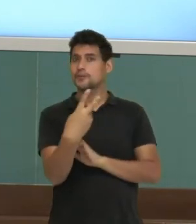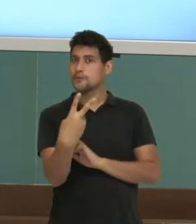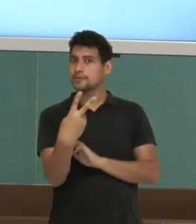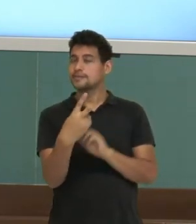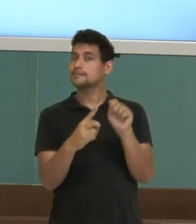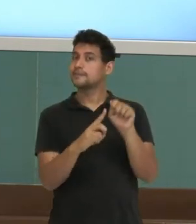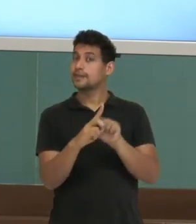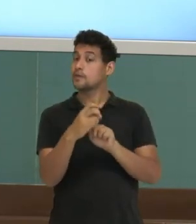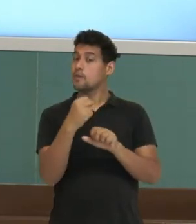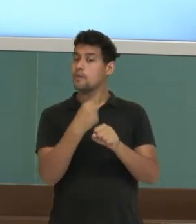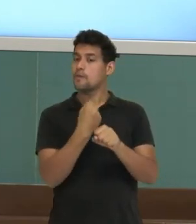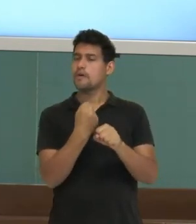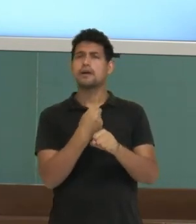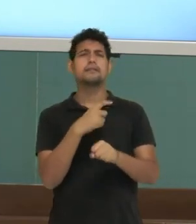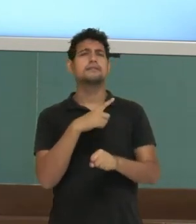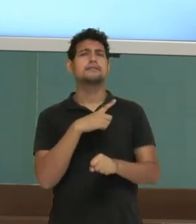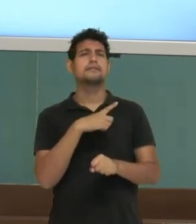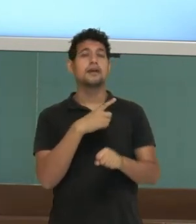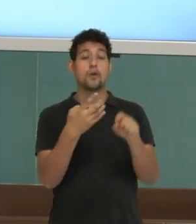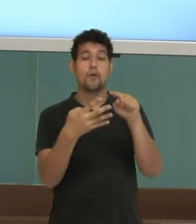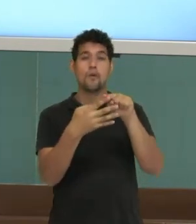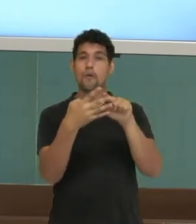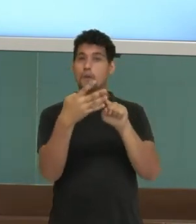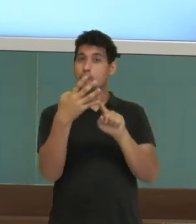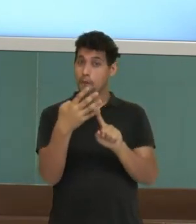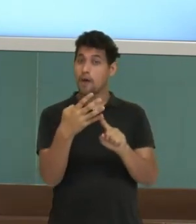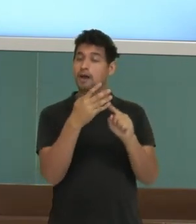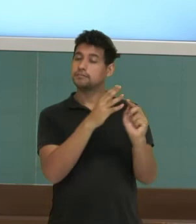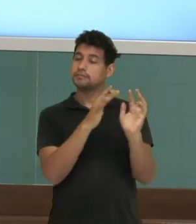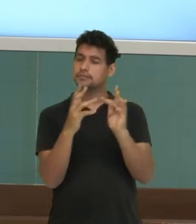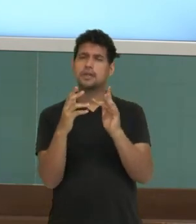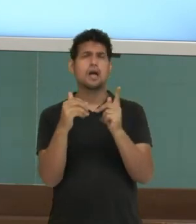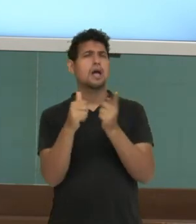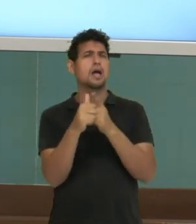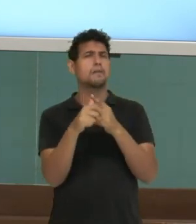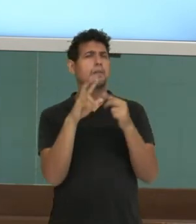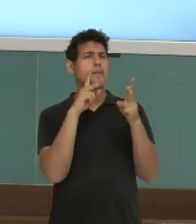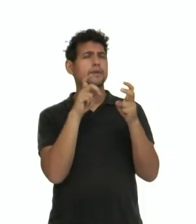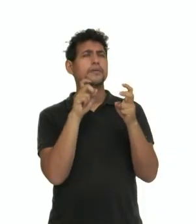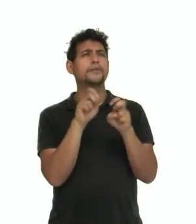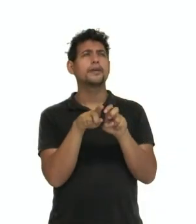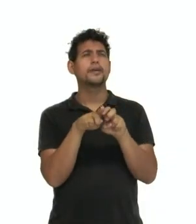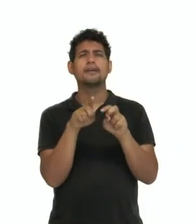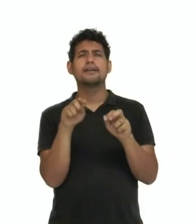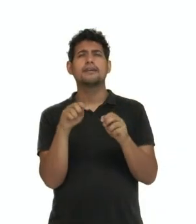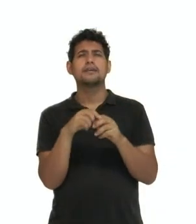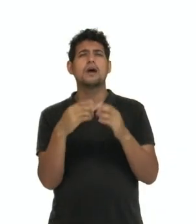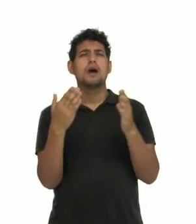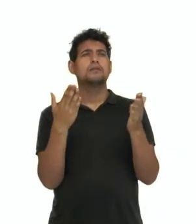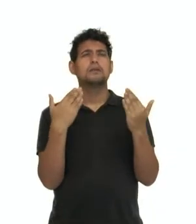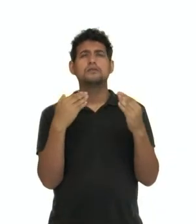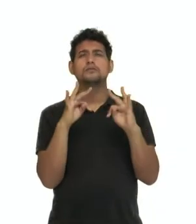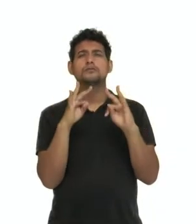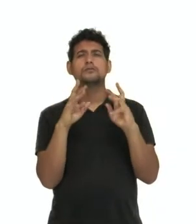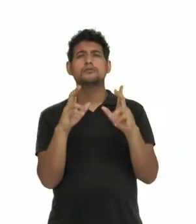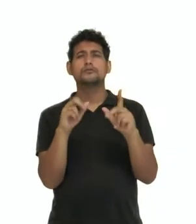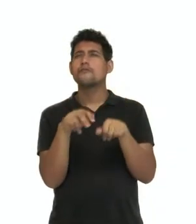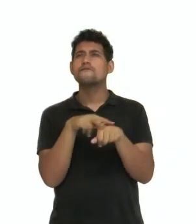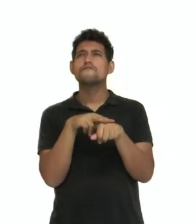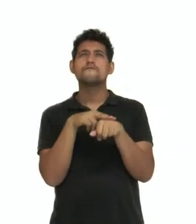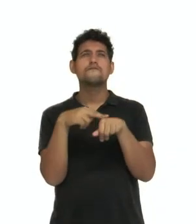num ano nós temos as 4 estações. Na primeira, reparem como tudo está verdinho. Olha o